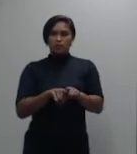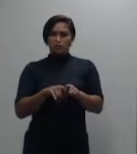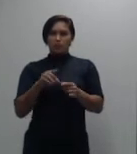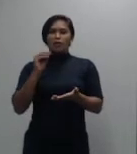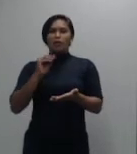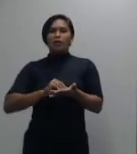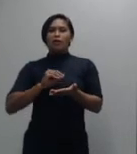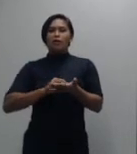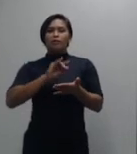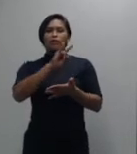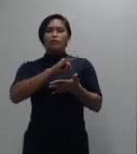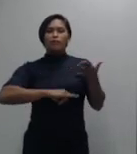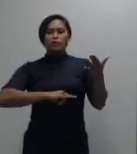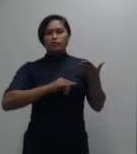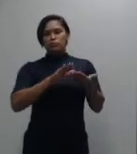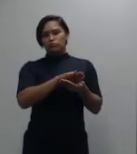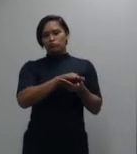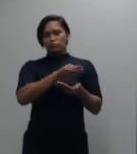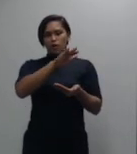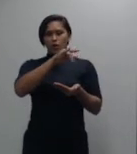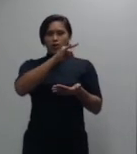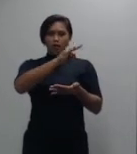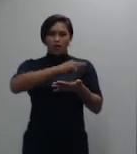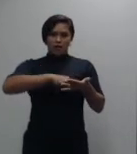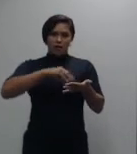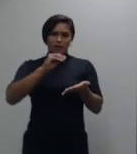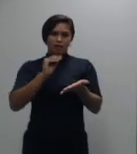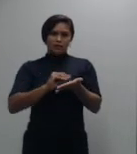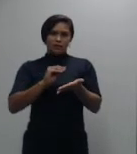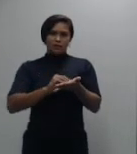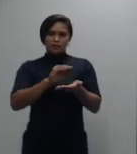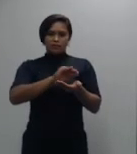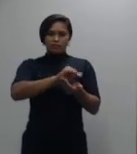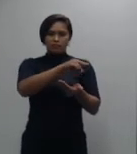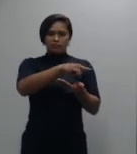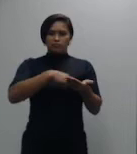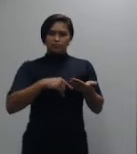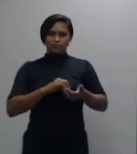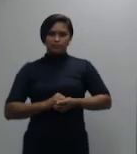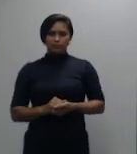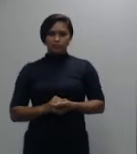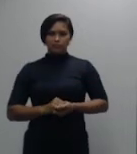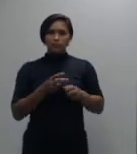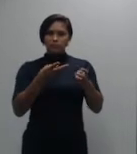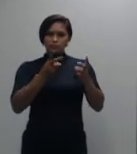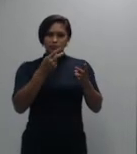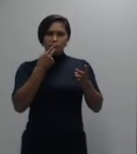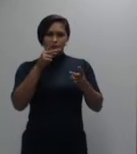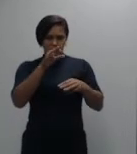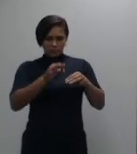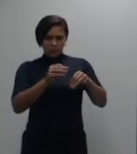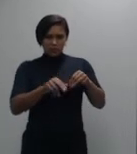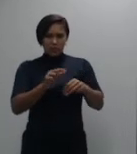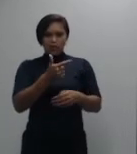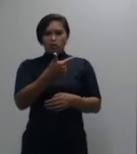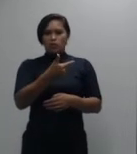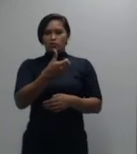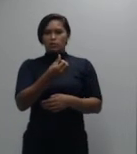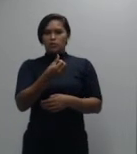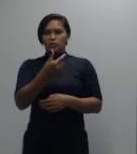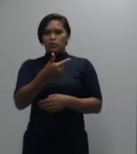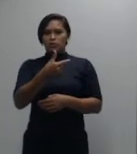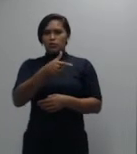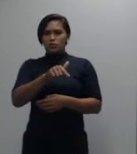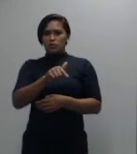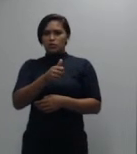falta de documentação faltou documentação eu vejo você semente das páginas 26 27